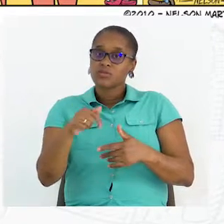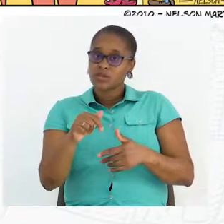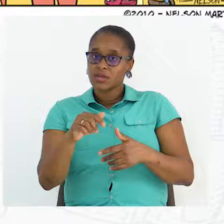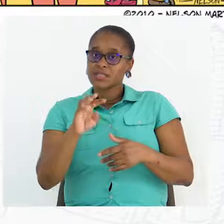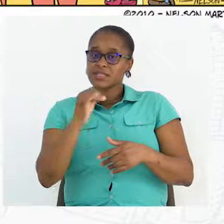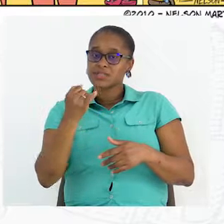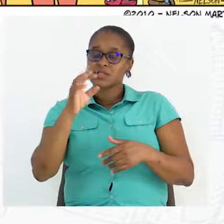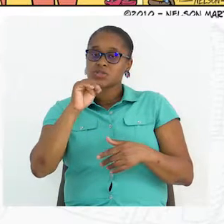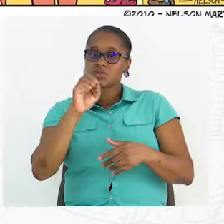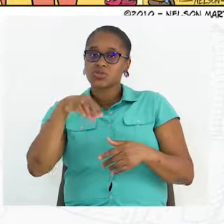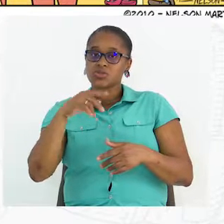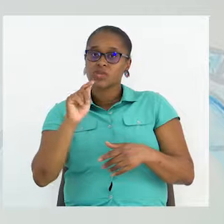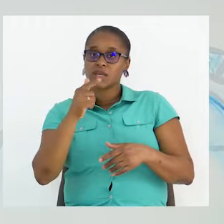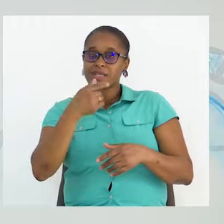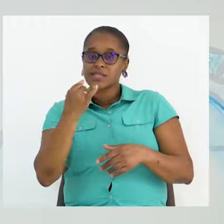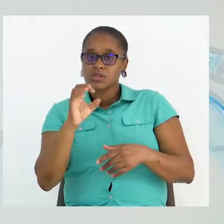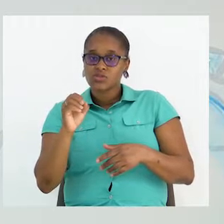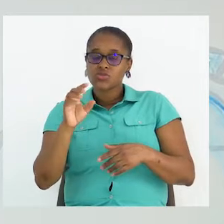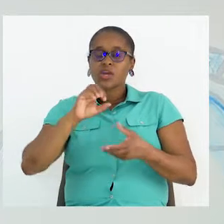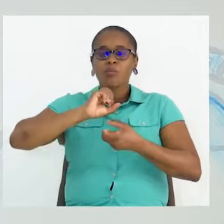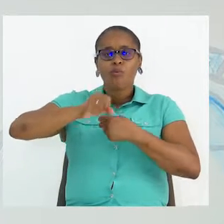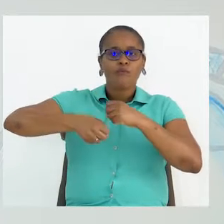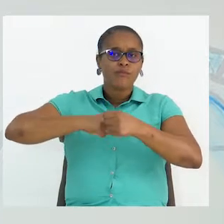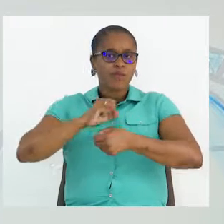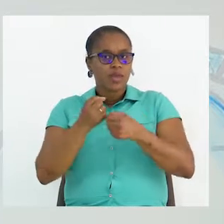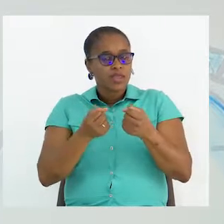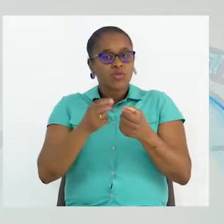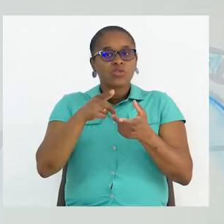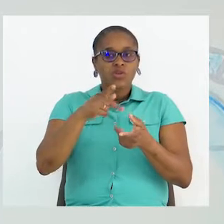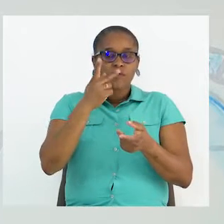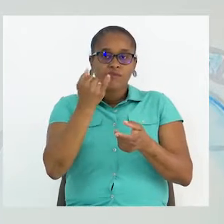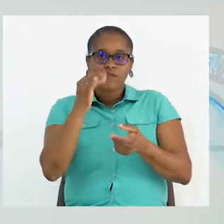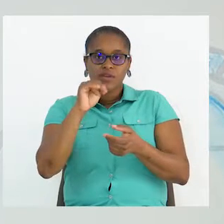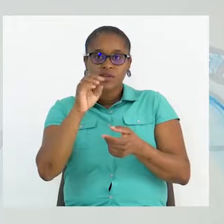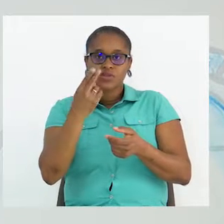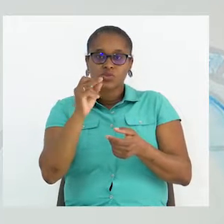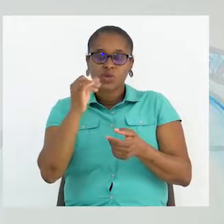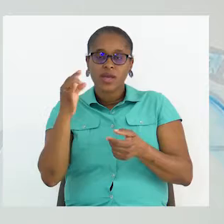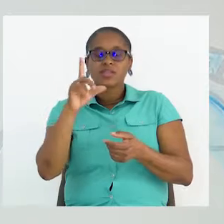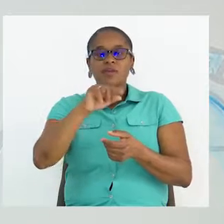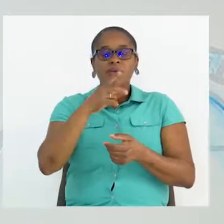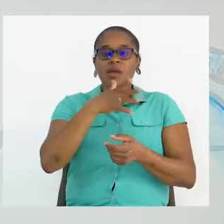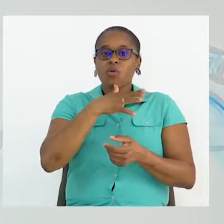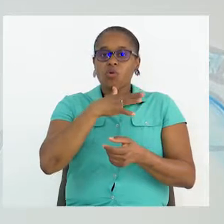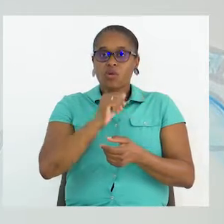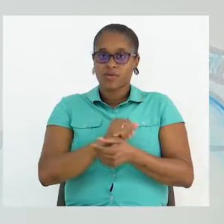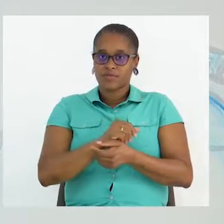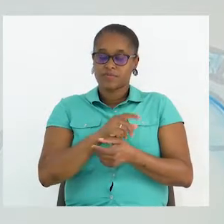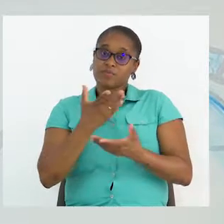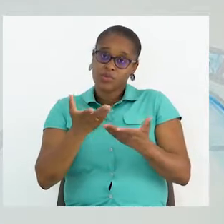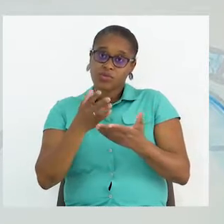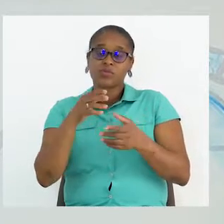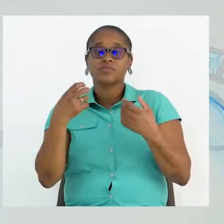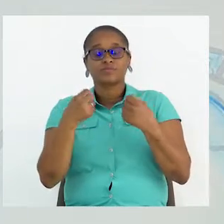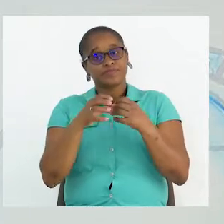cinéticos, que são movimentos, e metáforas visuais e também a cor. Pronto, uma banda podia ser banda